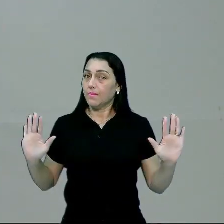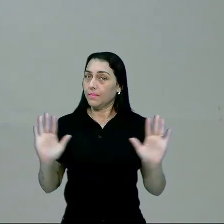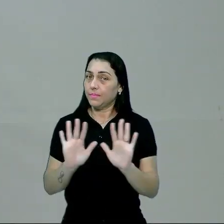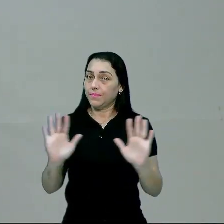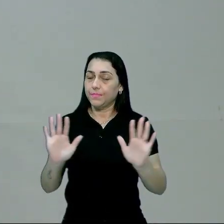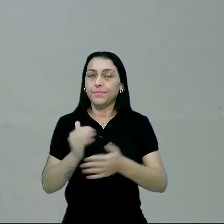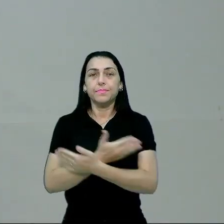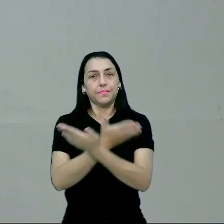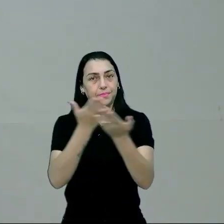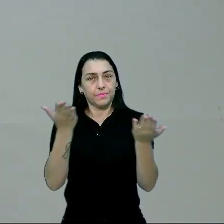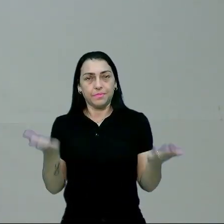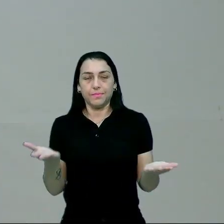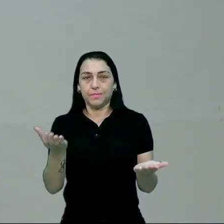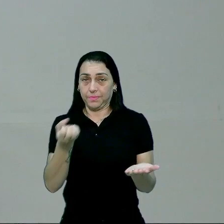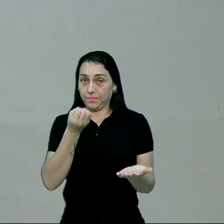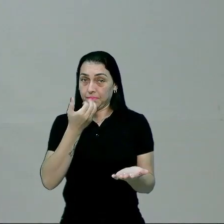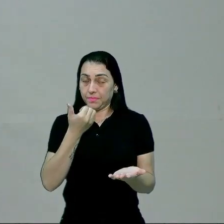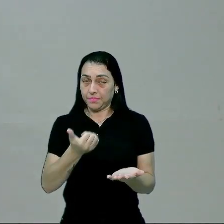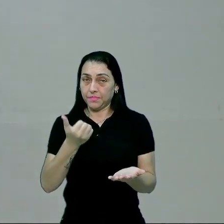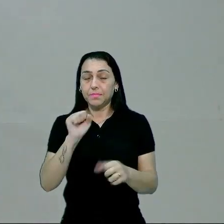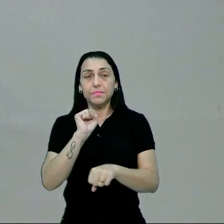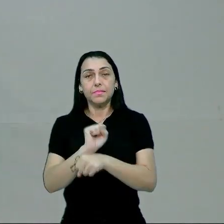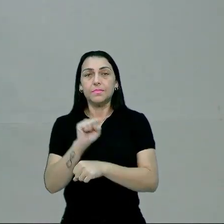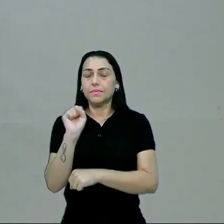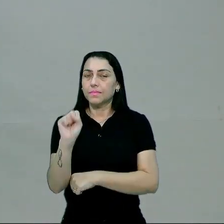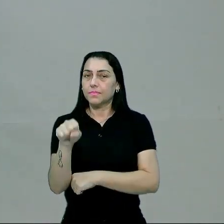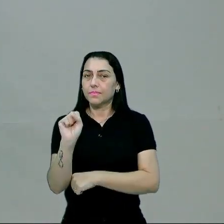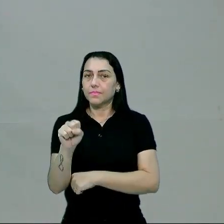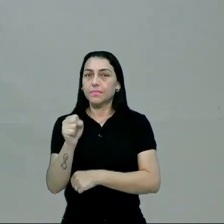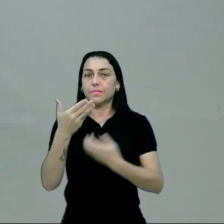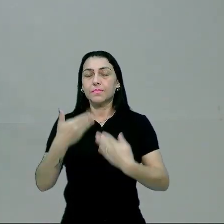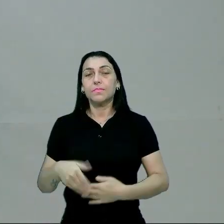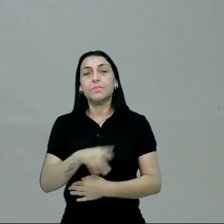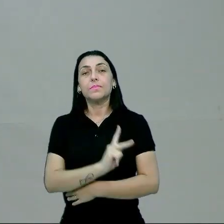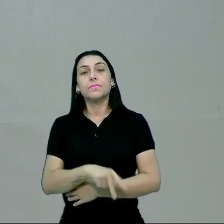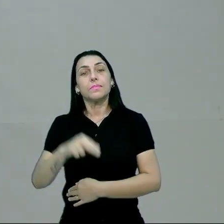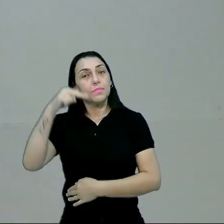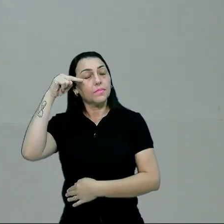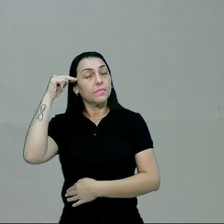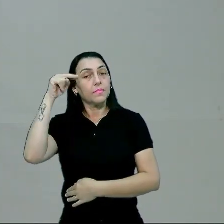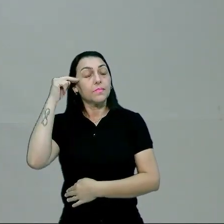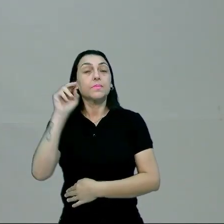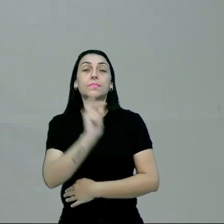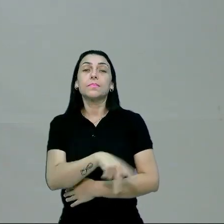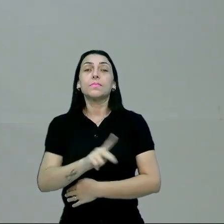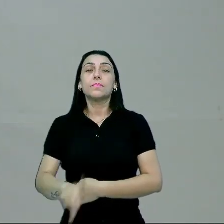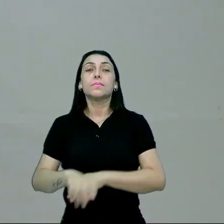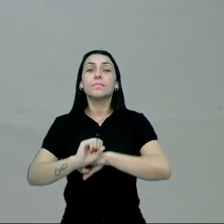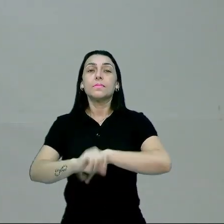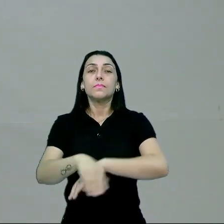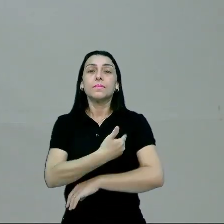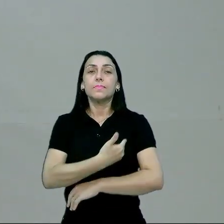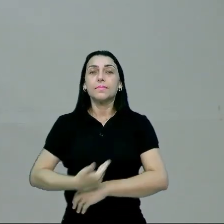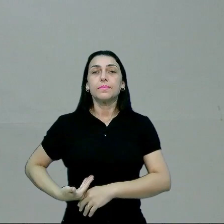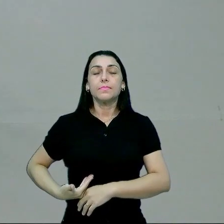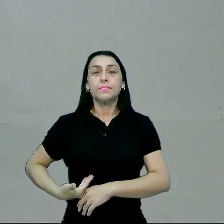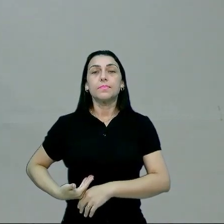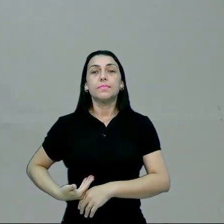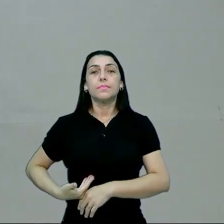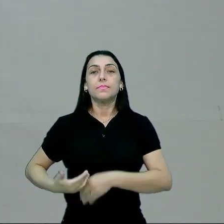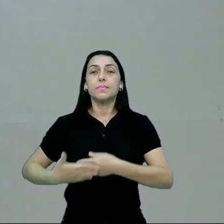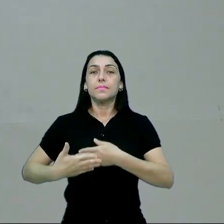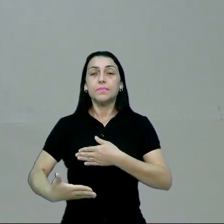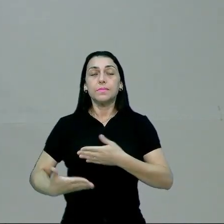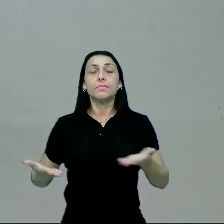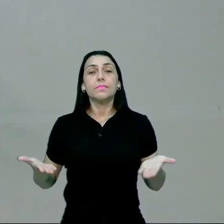Olá a todos vocês, tudo bem? Eu espero que sim. Sou o professor Ney Araújo, professor da Rede Pública de Ensino, e a